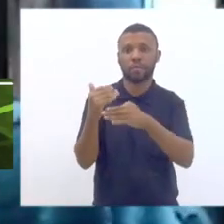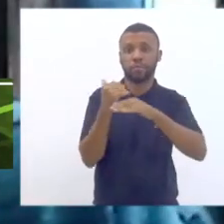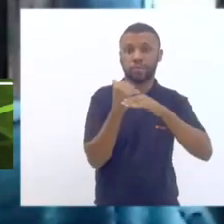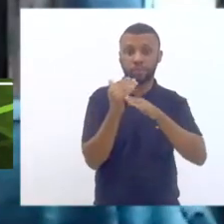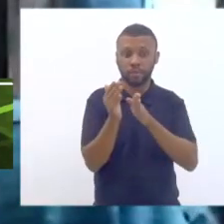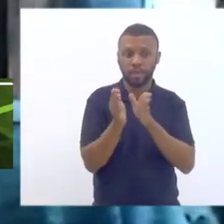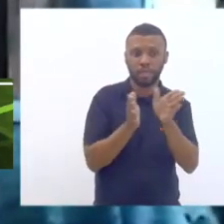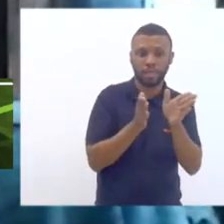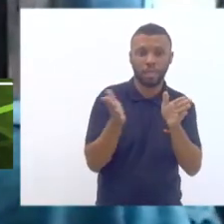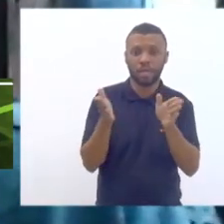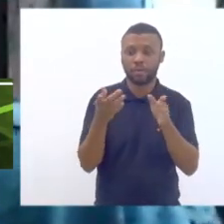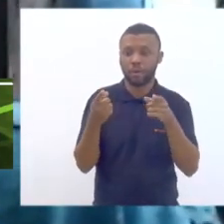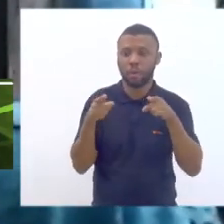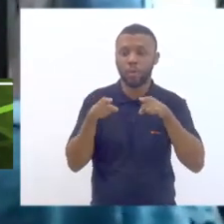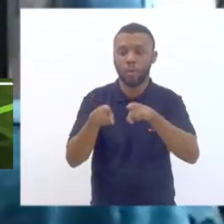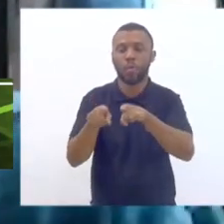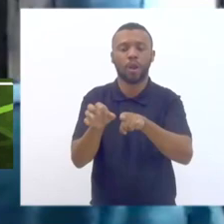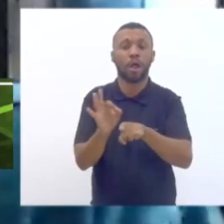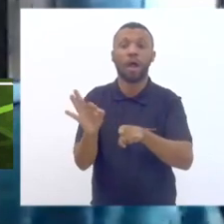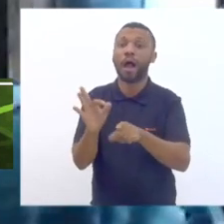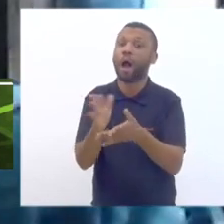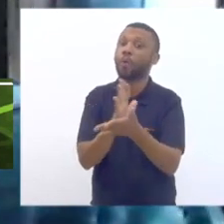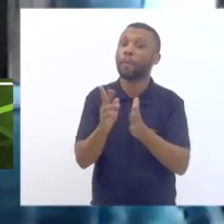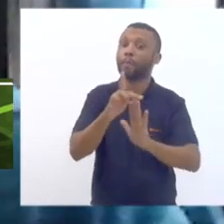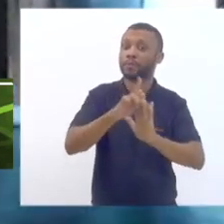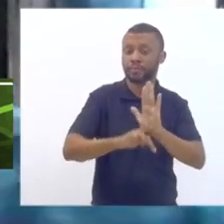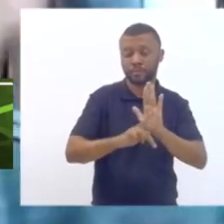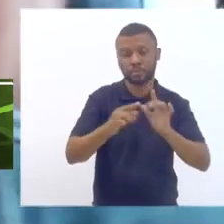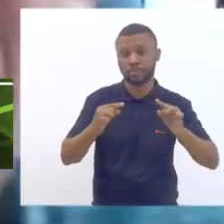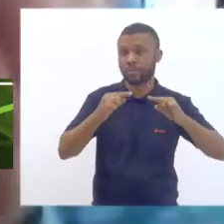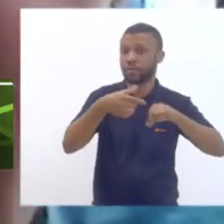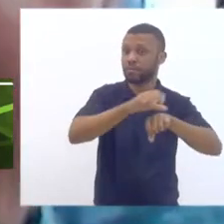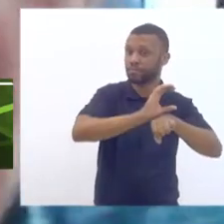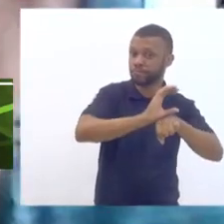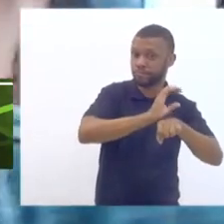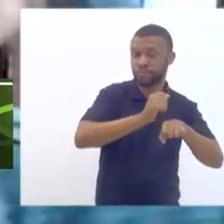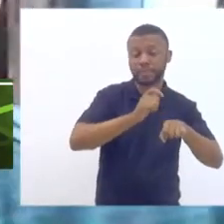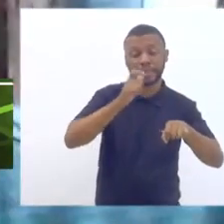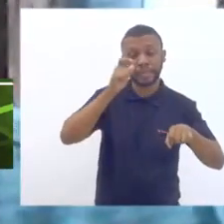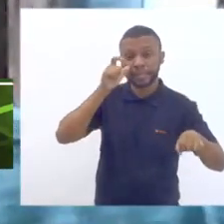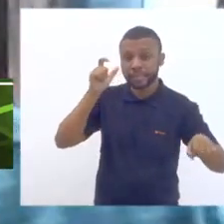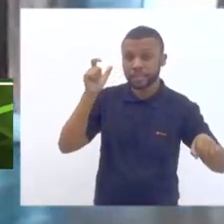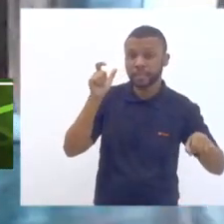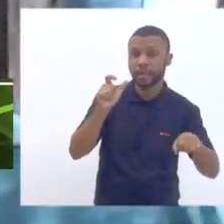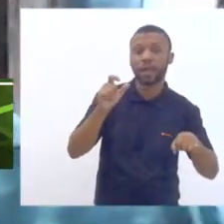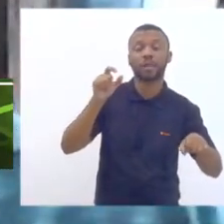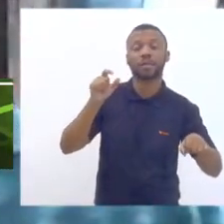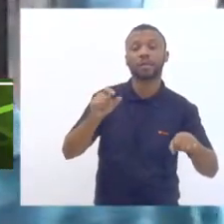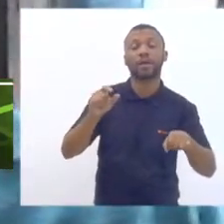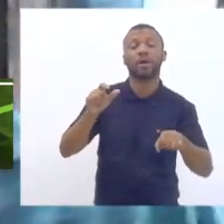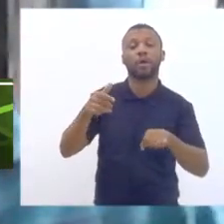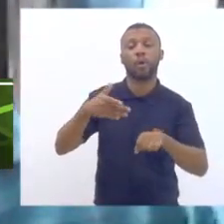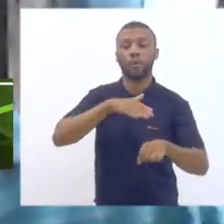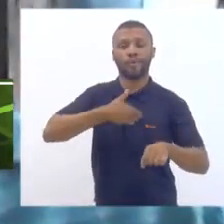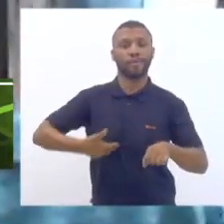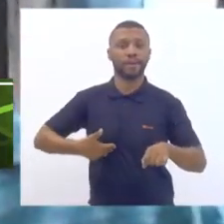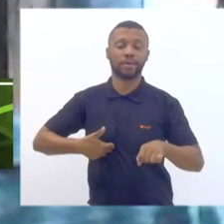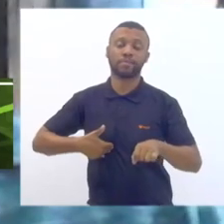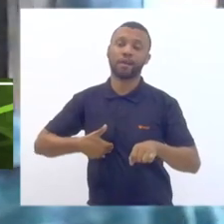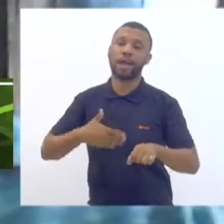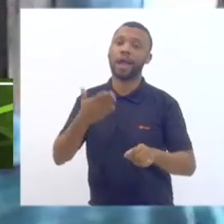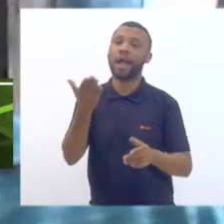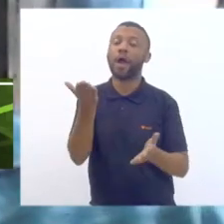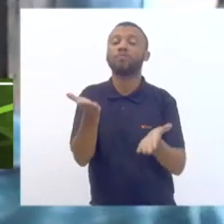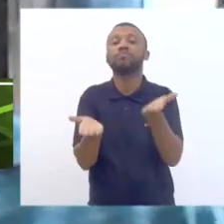lado. Alguns projetos são visivelmente constitucionais e que não interessam ao governo. É um equilíbrio